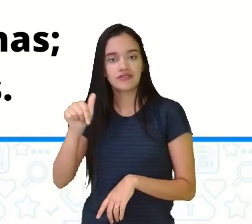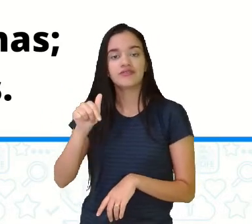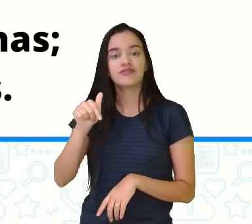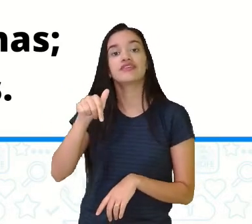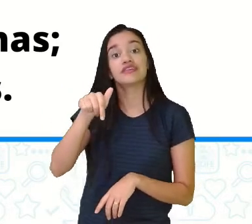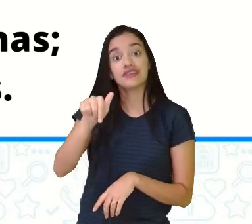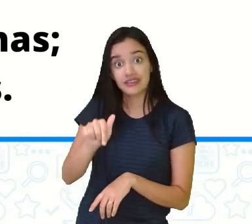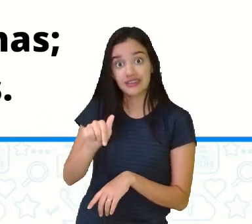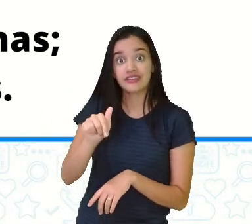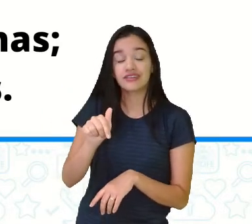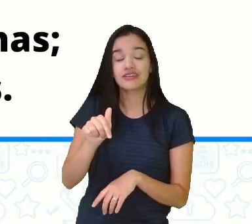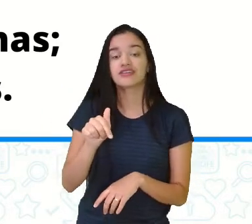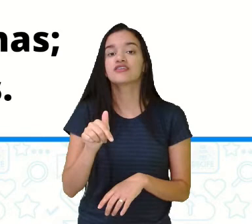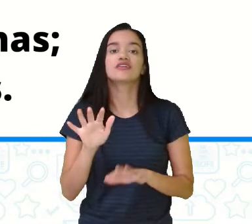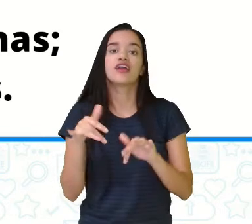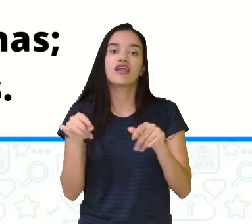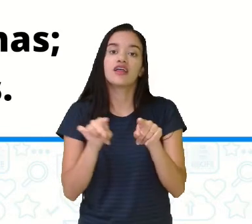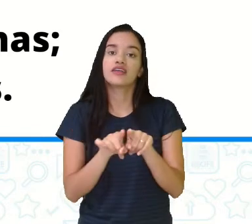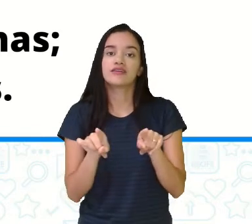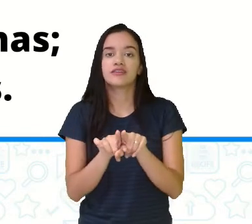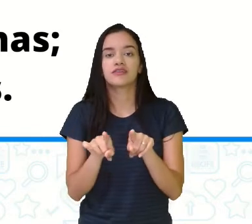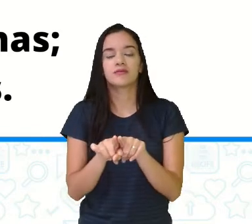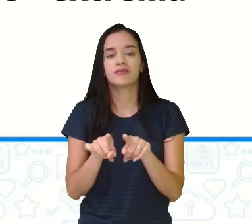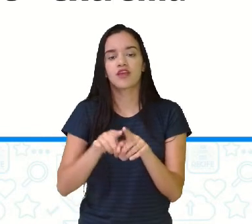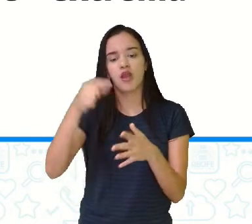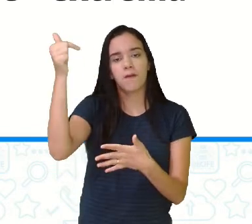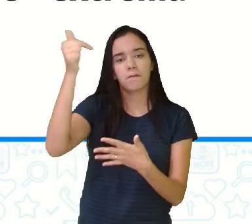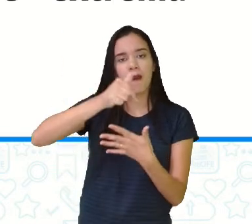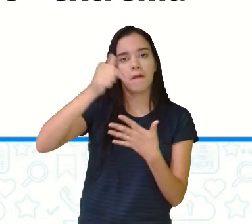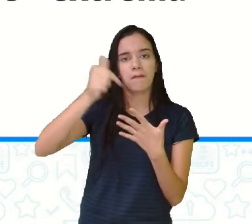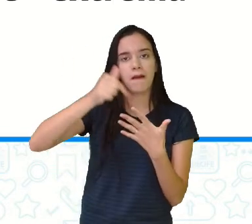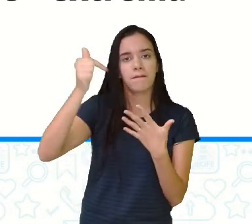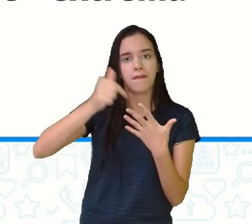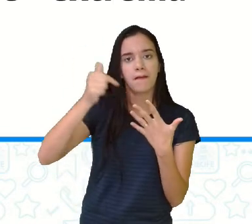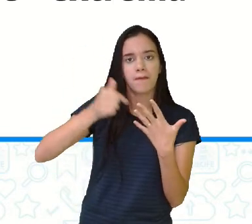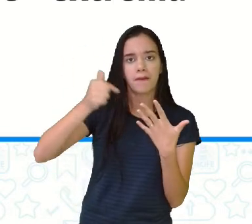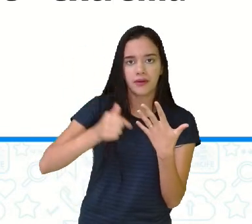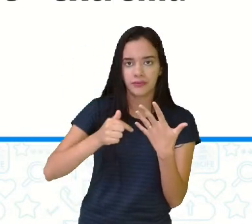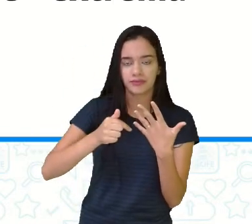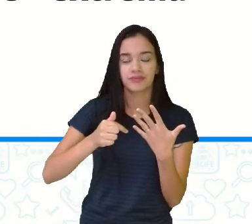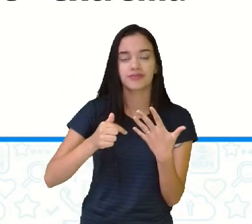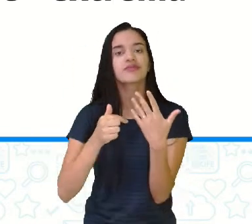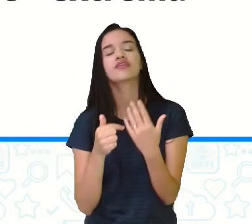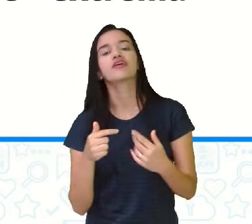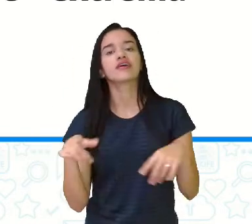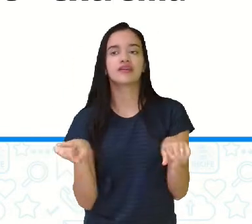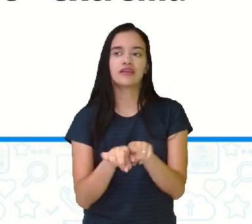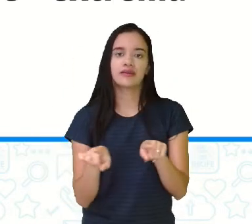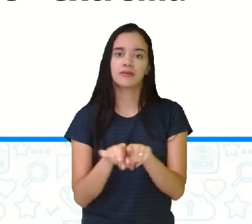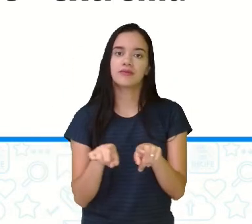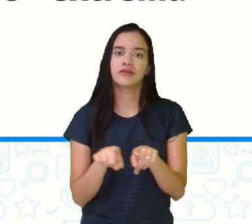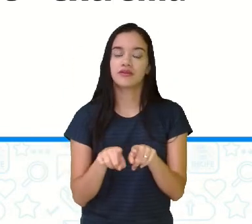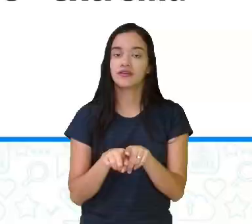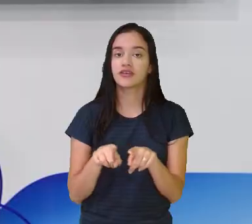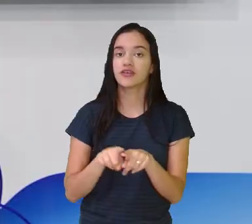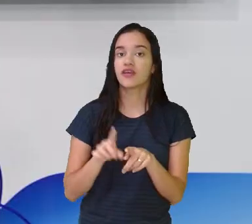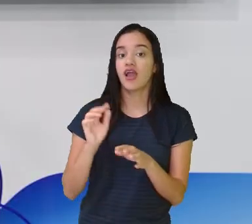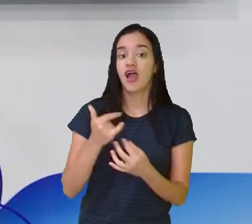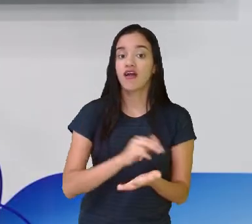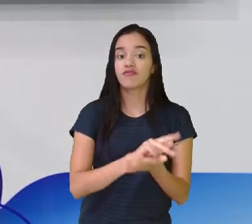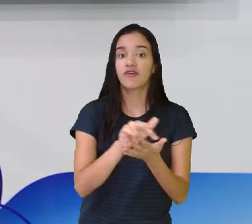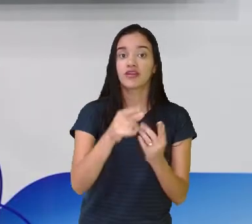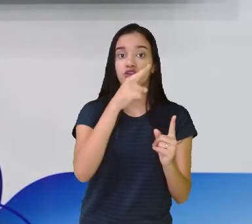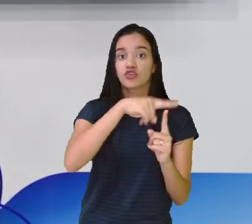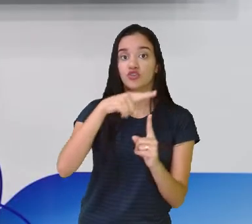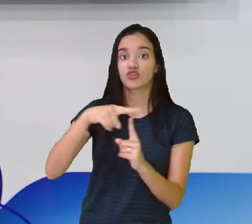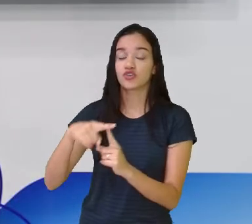3.000 espécies de abelhas, 311 espécies de mamíferos. Ainda cabe ressaltar que muitas dessas espécies são